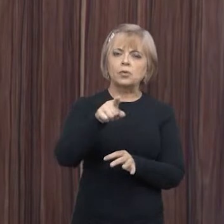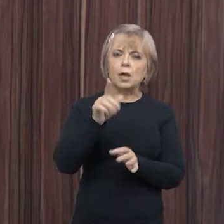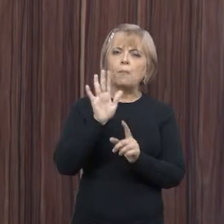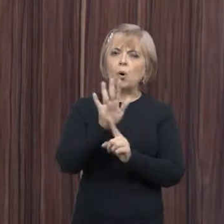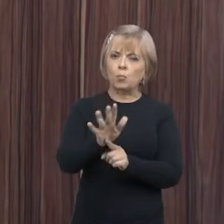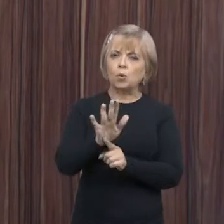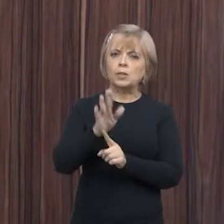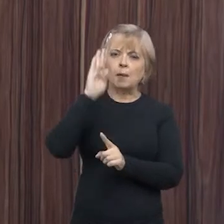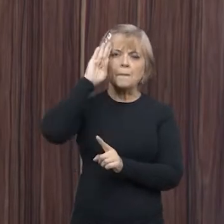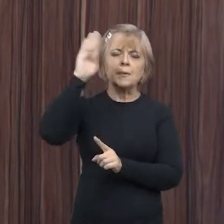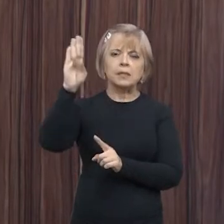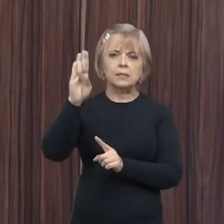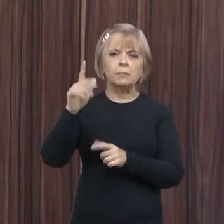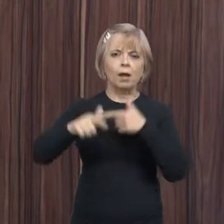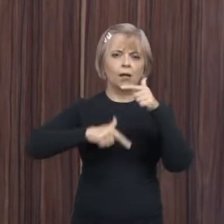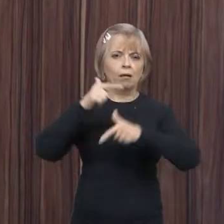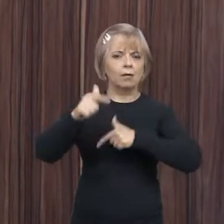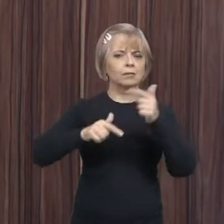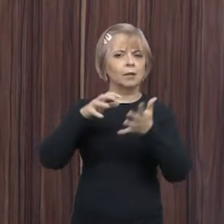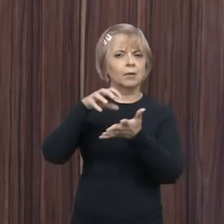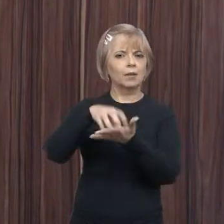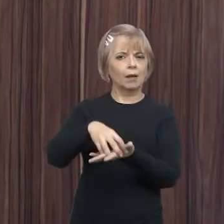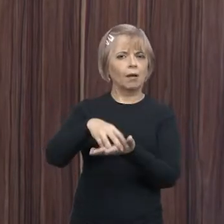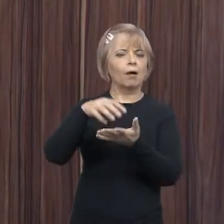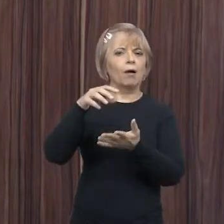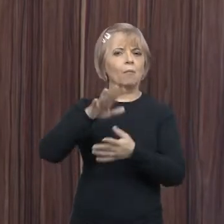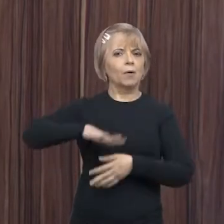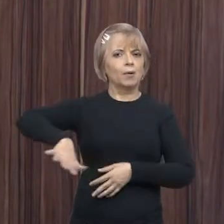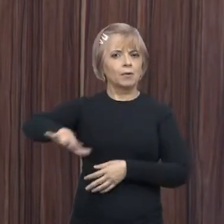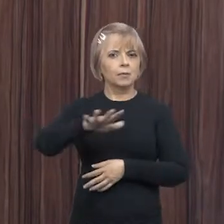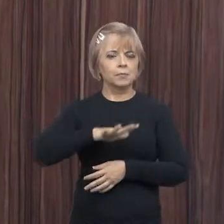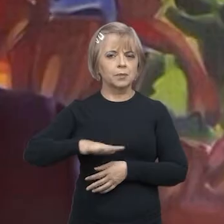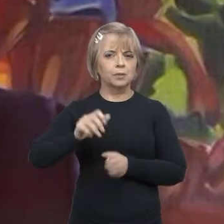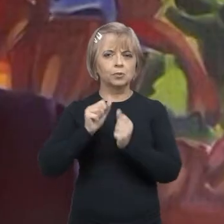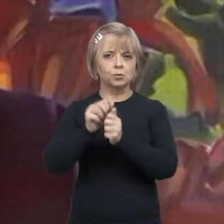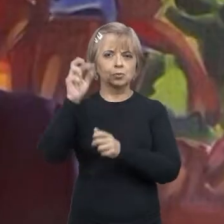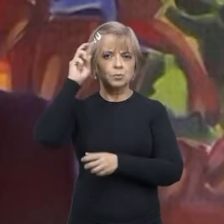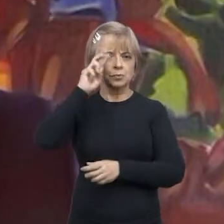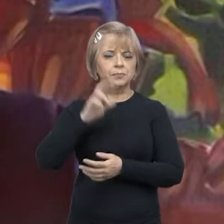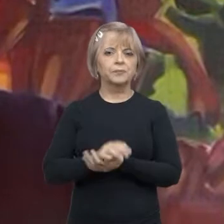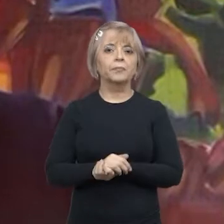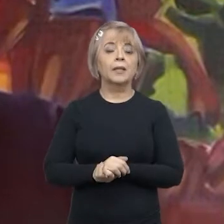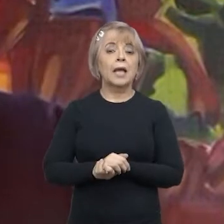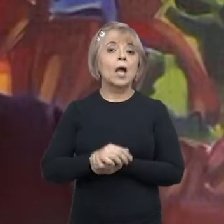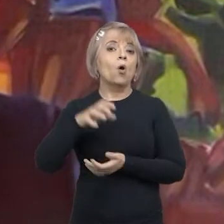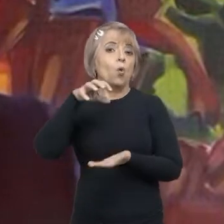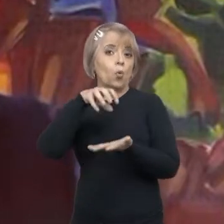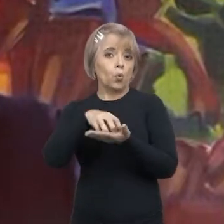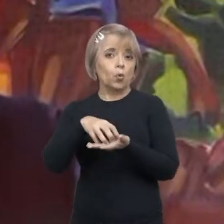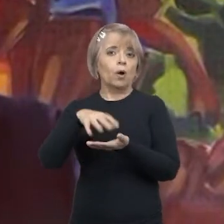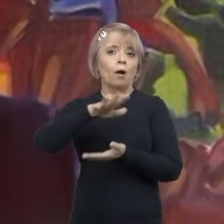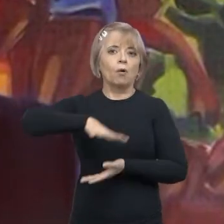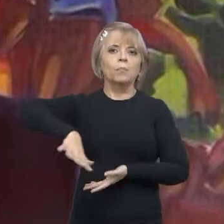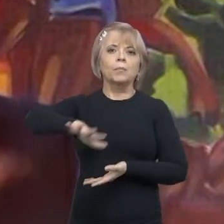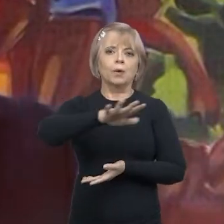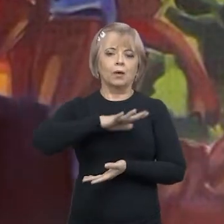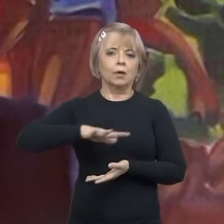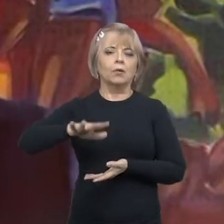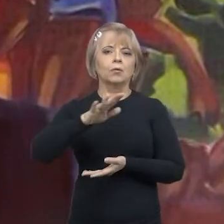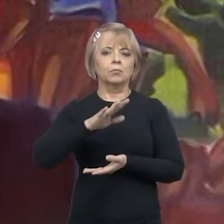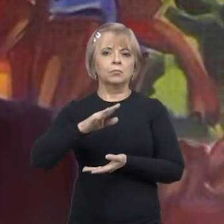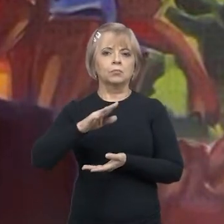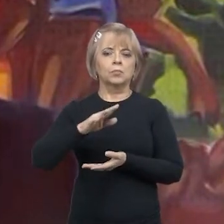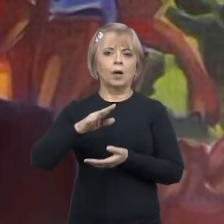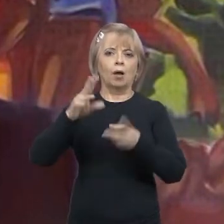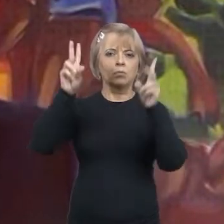principais iniciativas do CAU Meio Ambiente junto aos promotores de justiça? Bom, o CAU Meio Ambiente recebeu uma missão